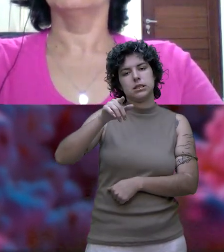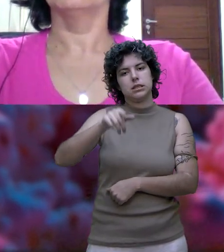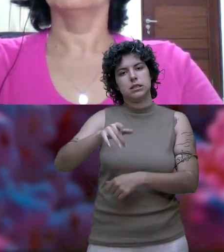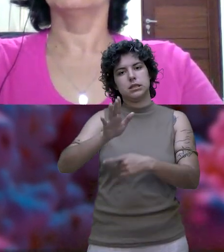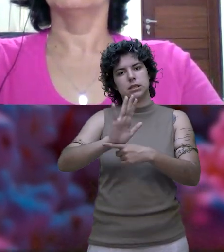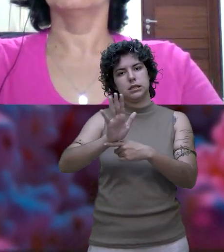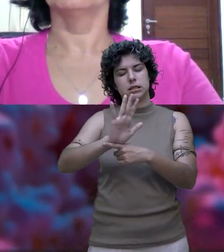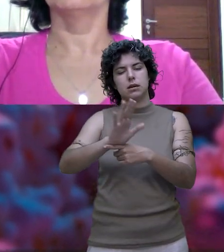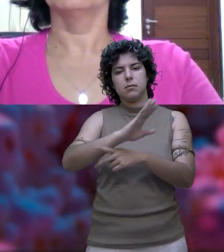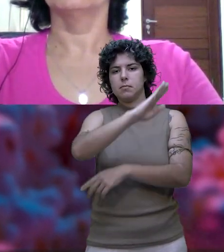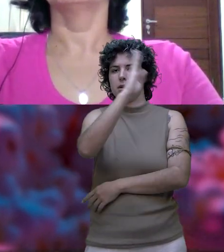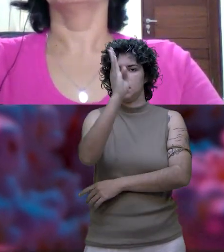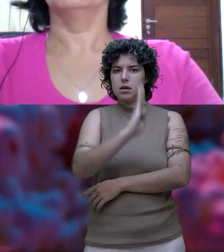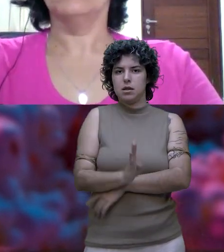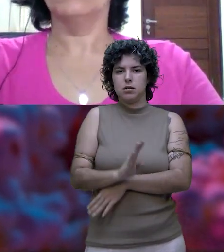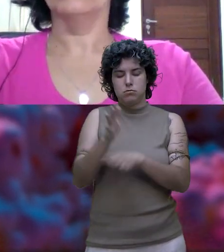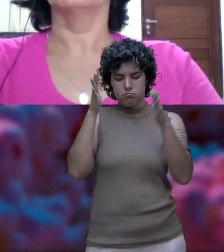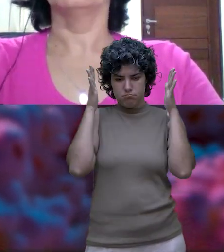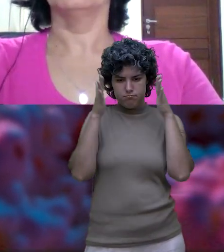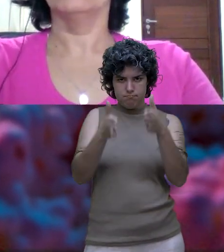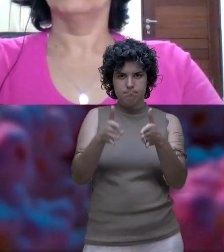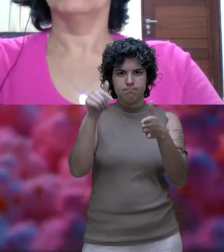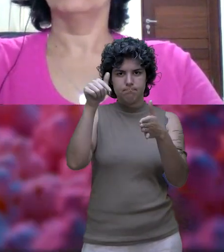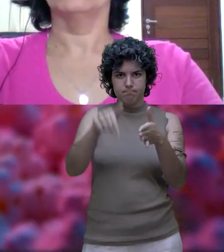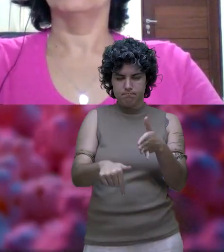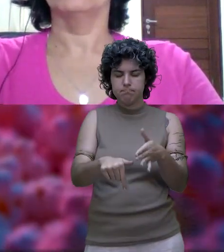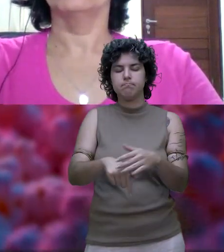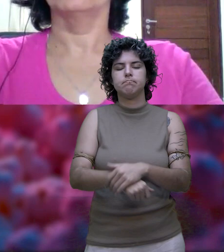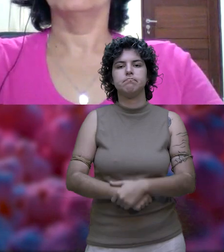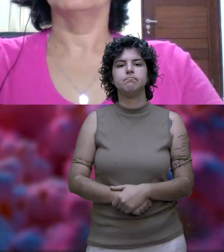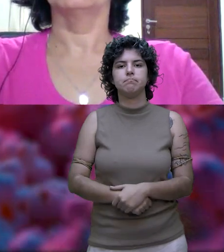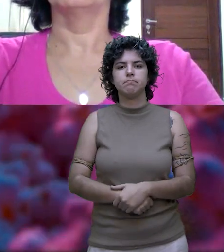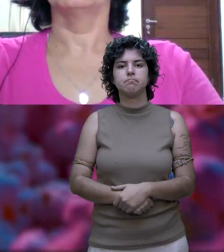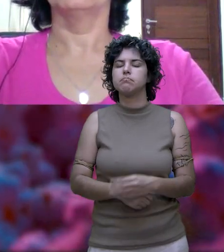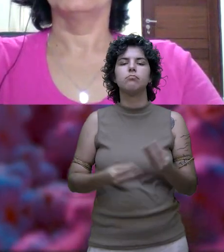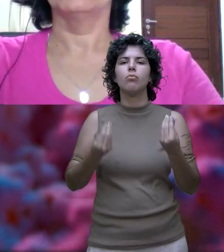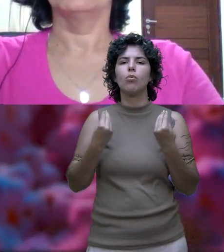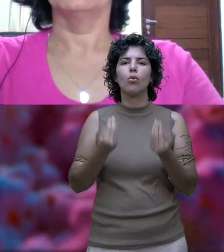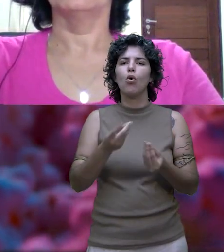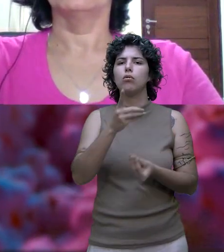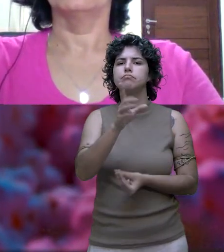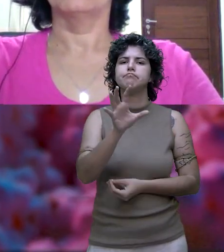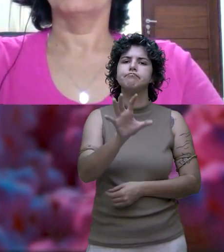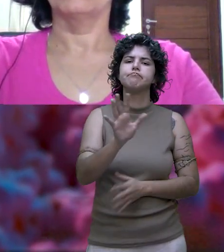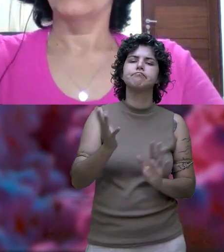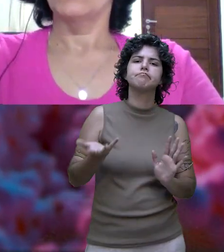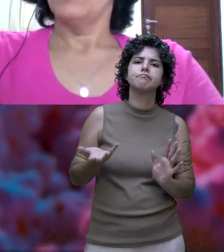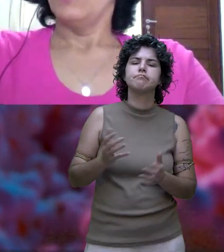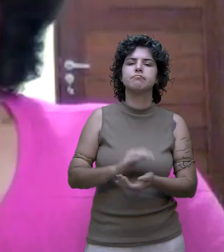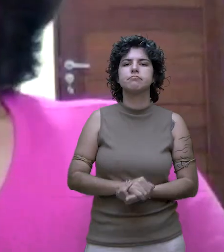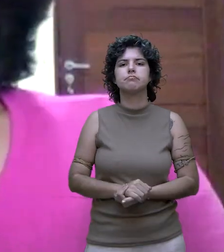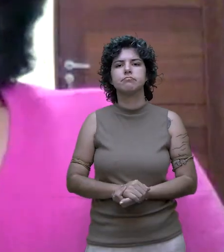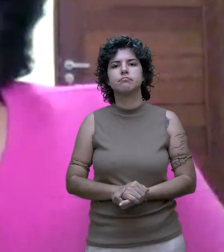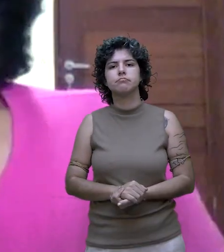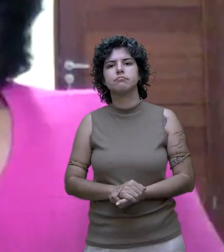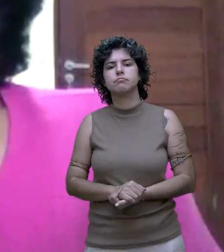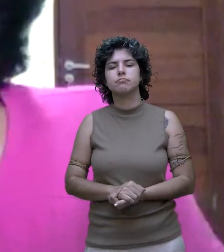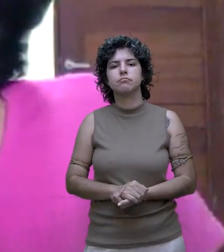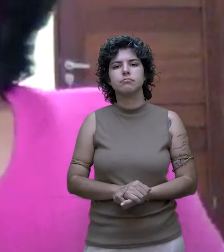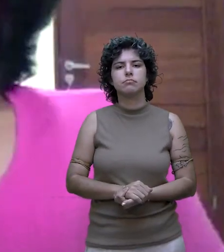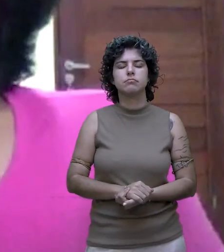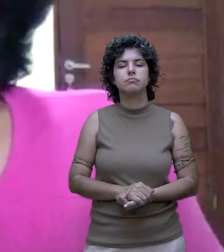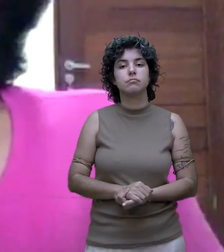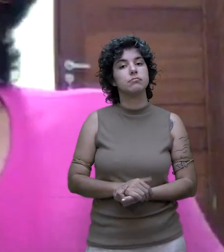mas pensando em cenário de cinema brasileiro. Como é que você está vendo esse movimento das mulheres?